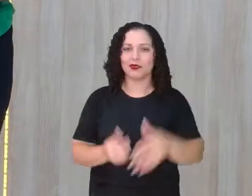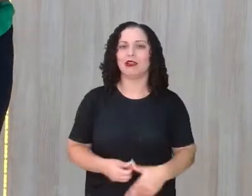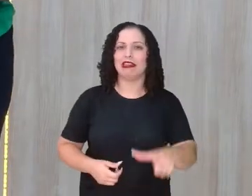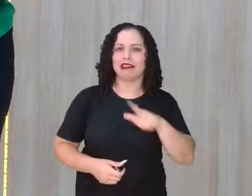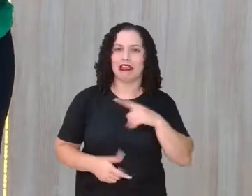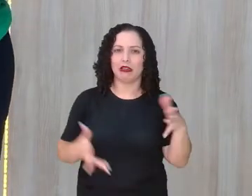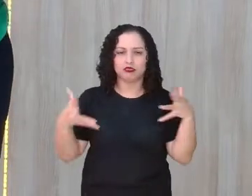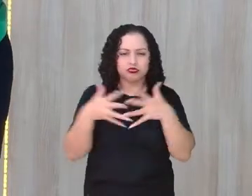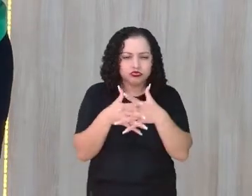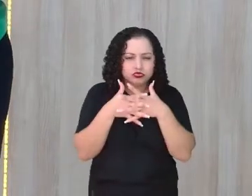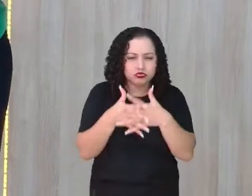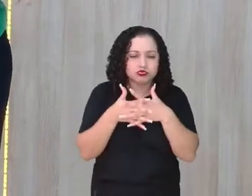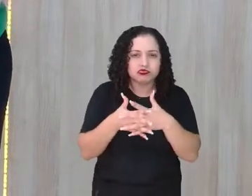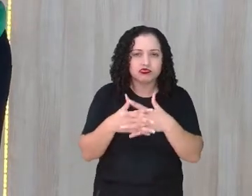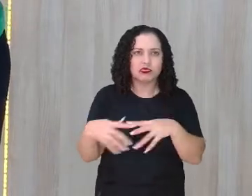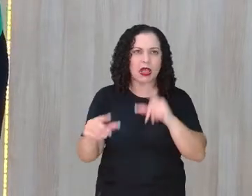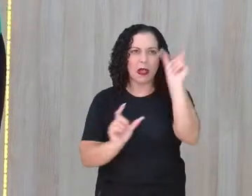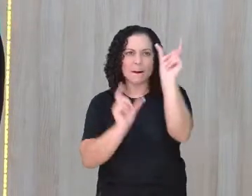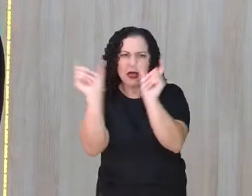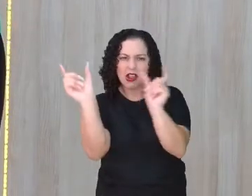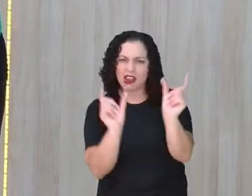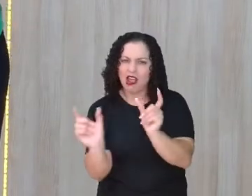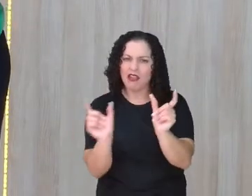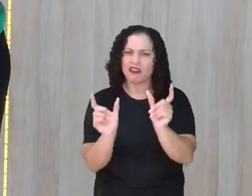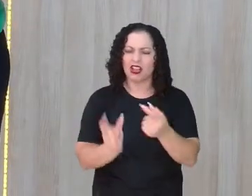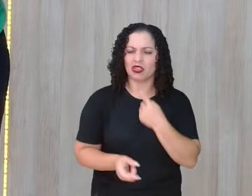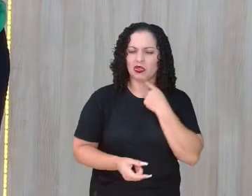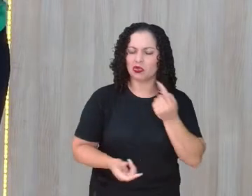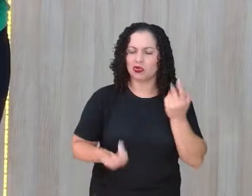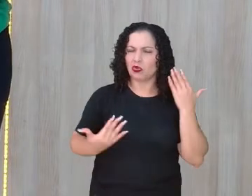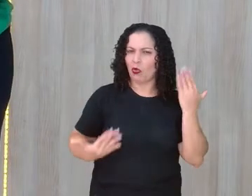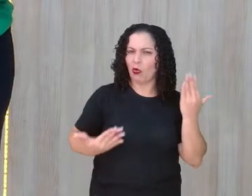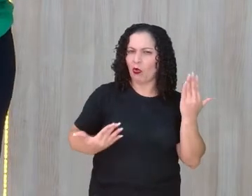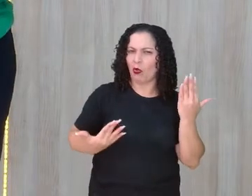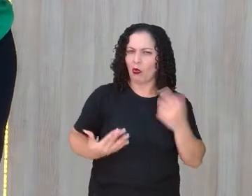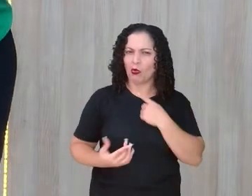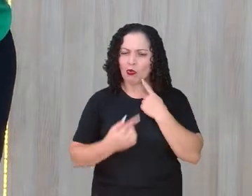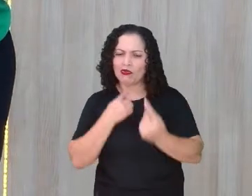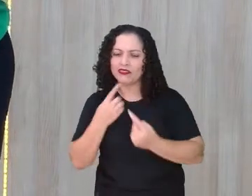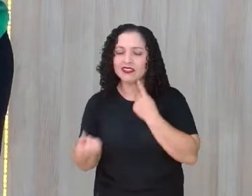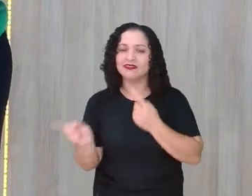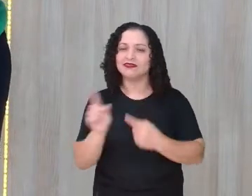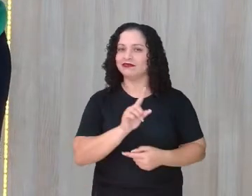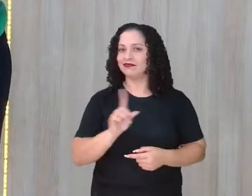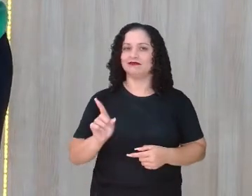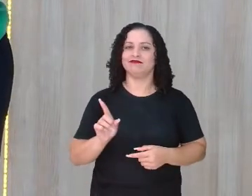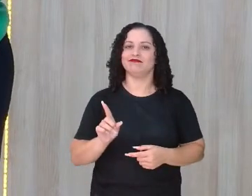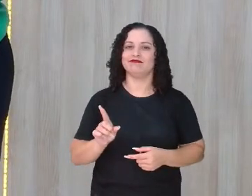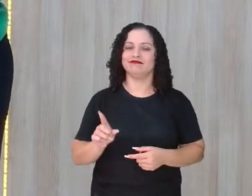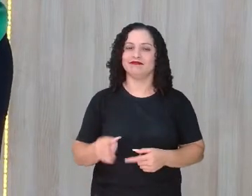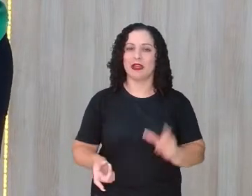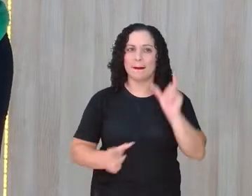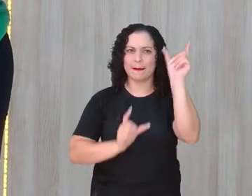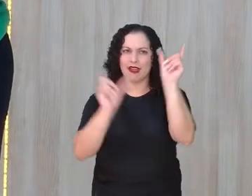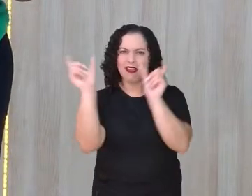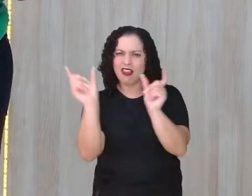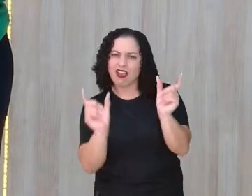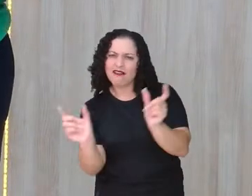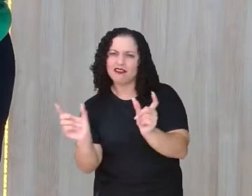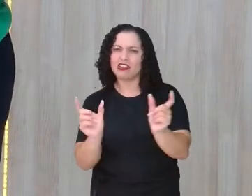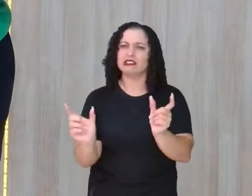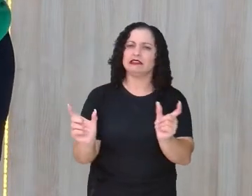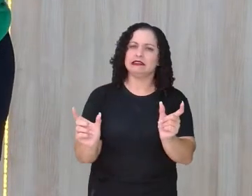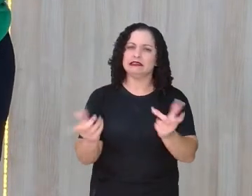nenhuma palavra aí que deixou um duplo sentido. Não teve nenhuma palavra que foi usada no sentido